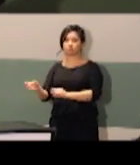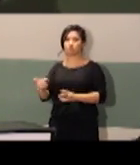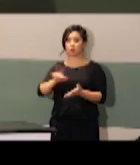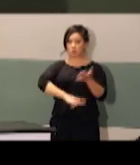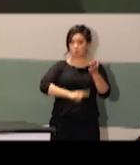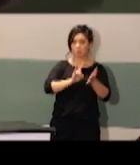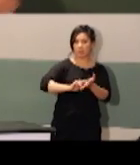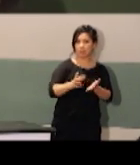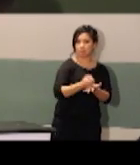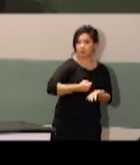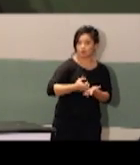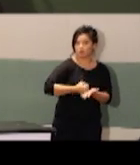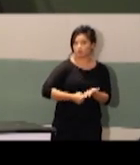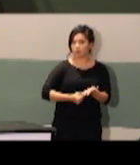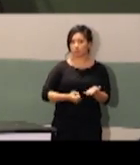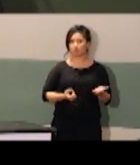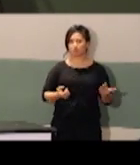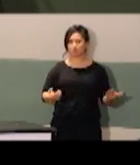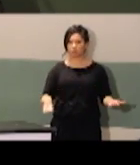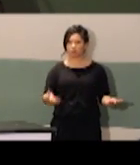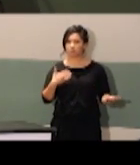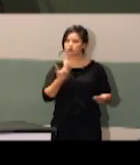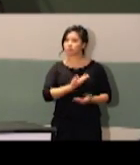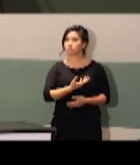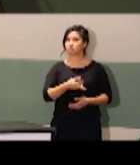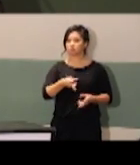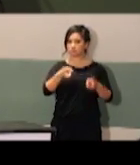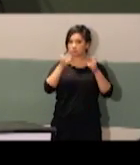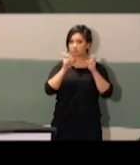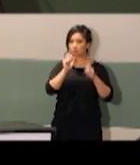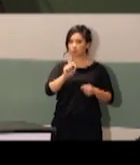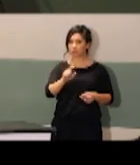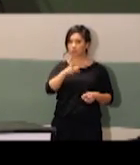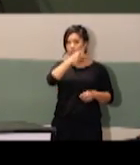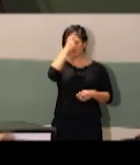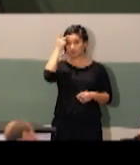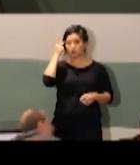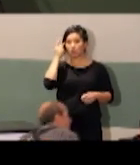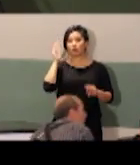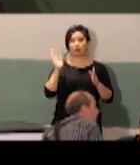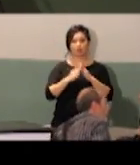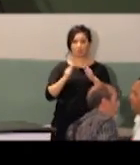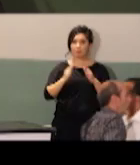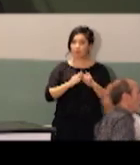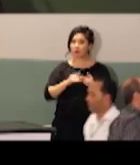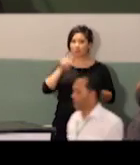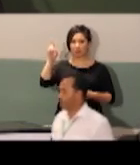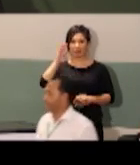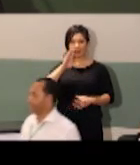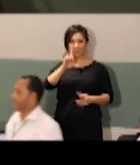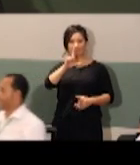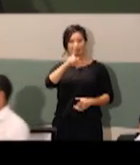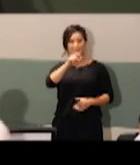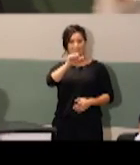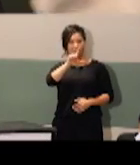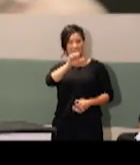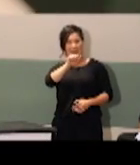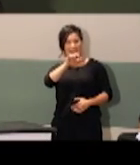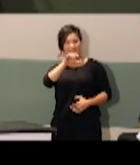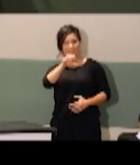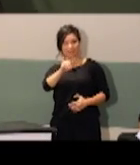Nós verificamos que o cidadão não mora no Palácio Buriti e nem na residência oficial de Águas Claras, ele mora lá na